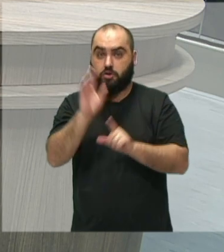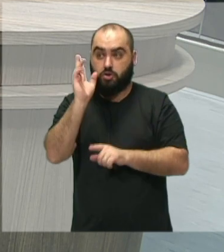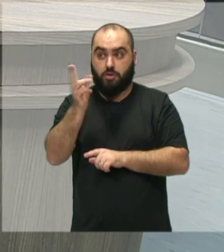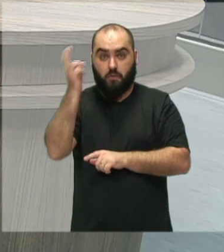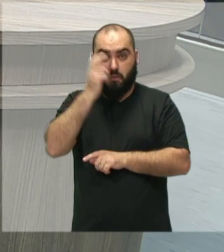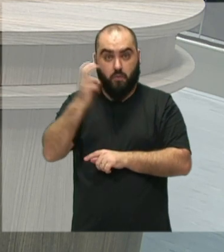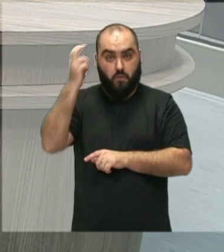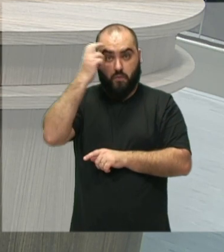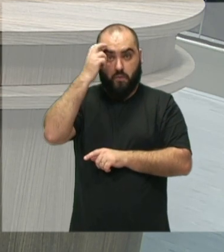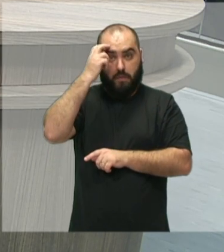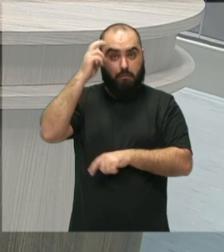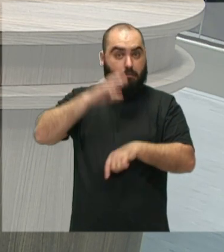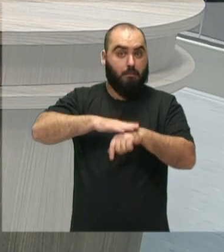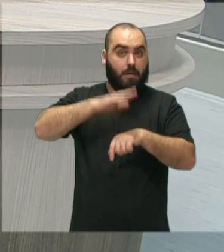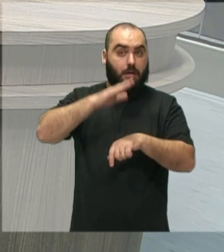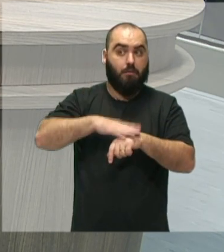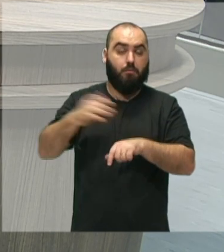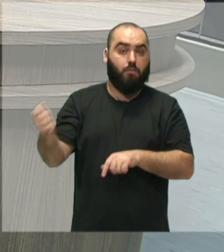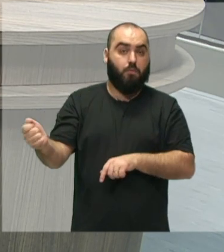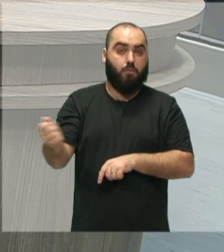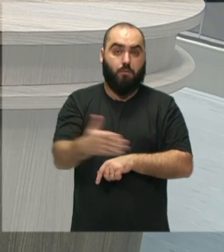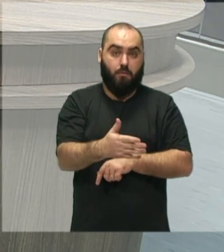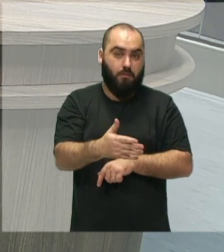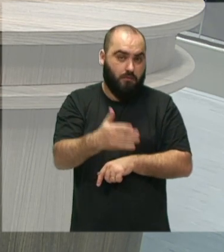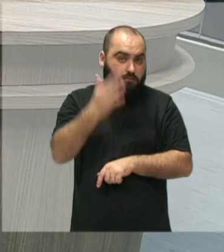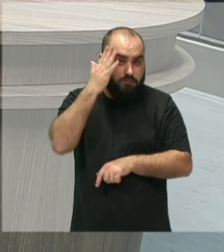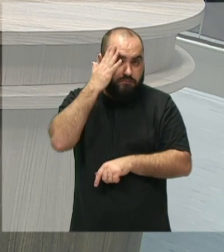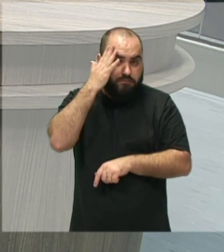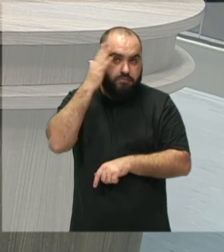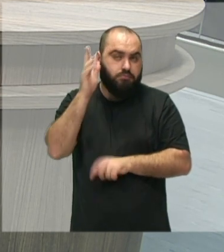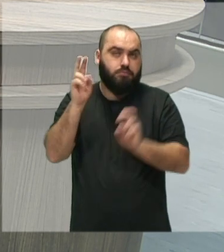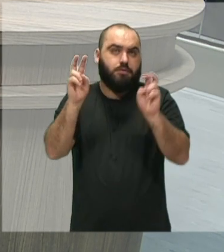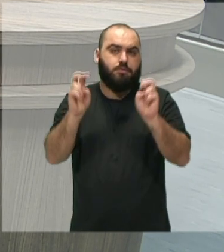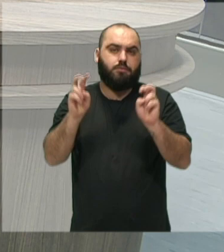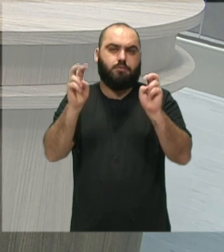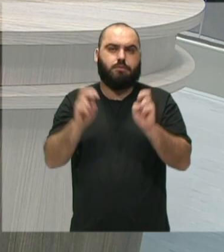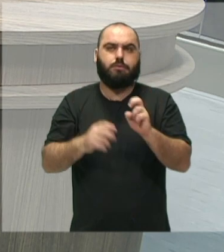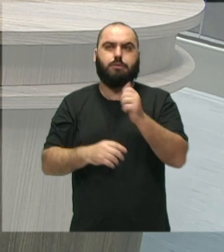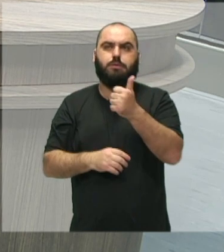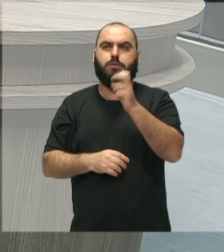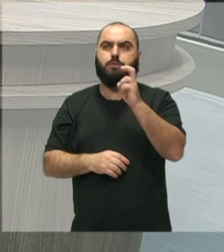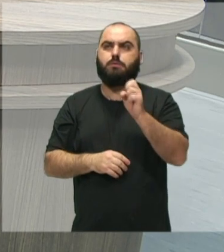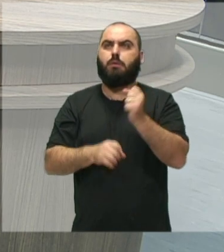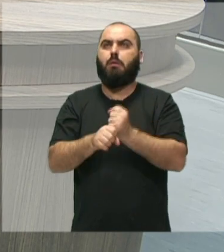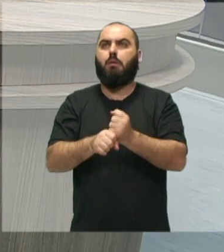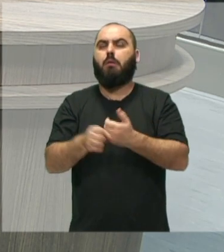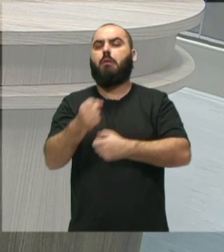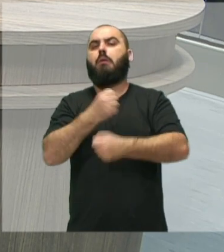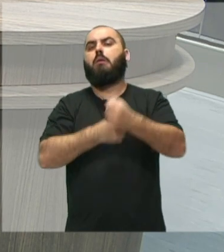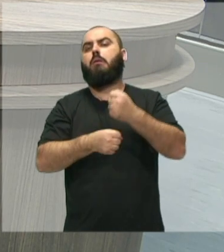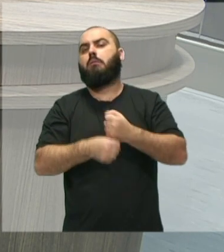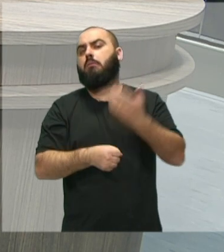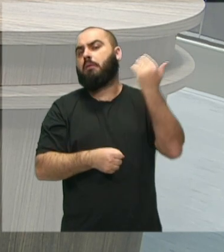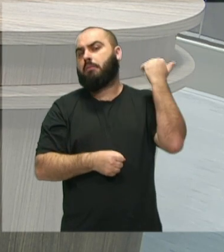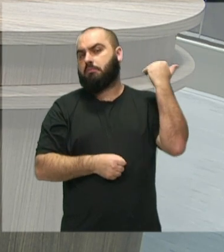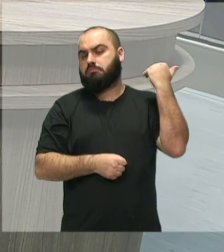culturas bem mais novas, né, daí de questão de 150 anos, né, da colonização